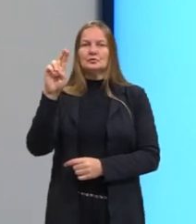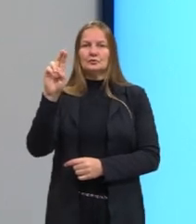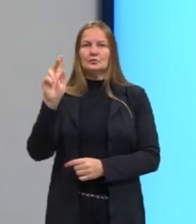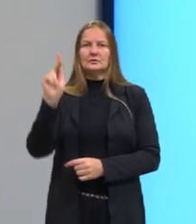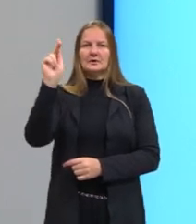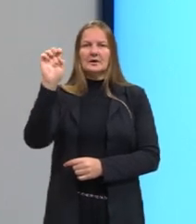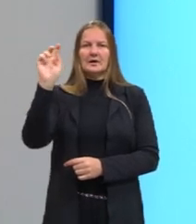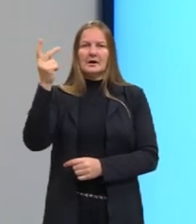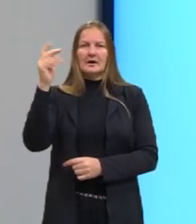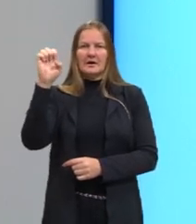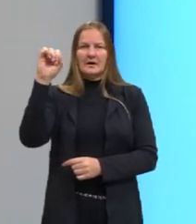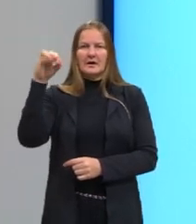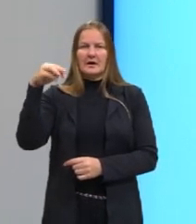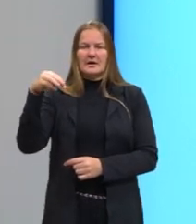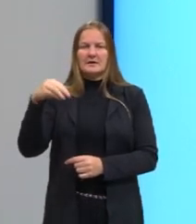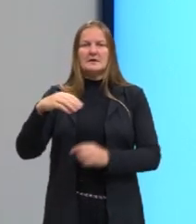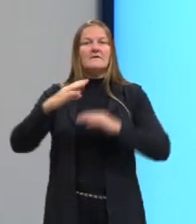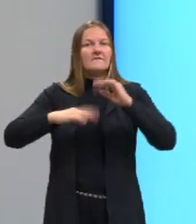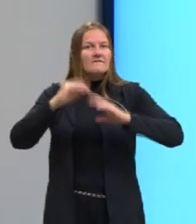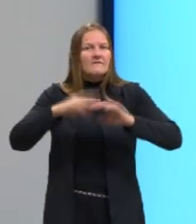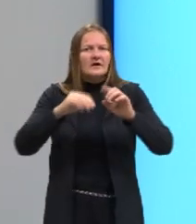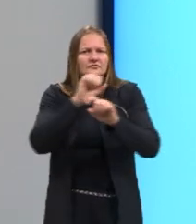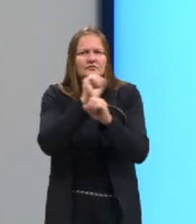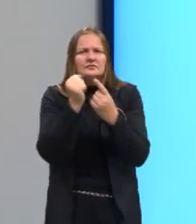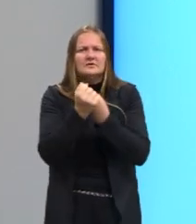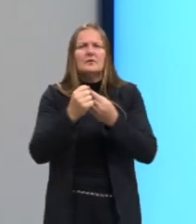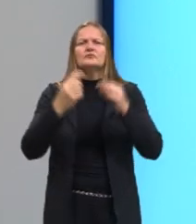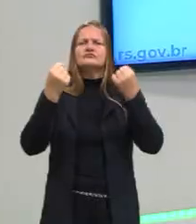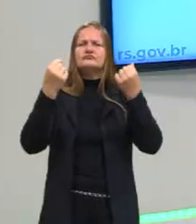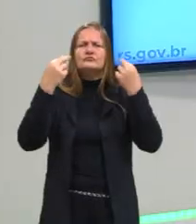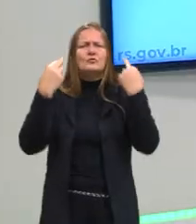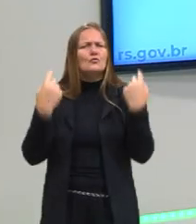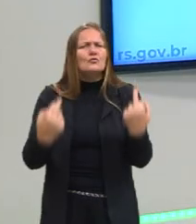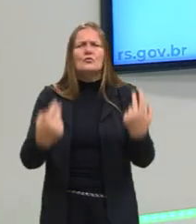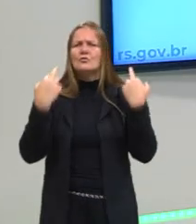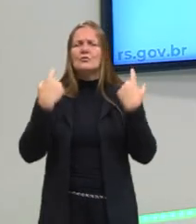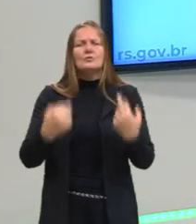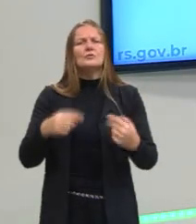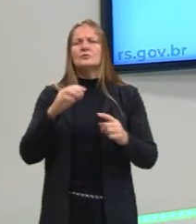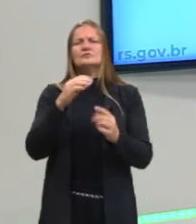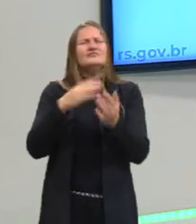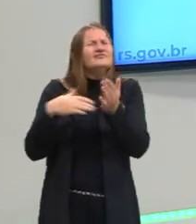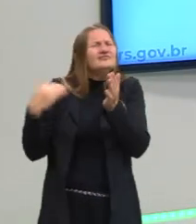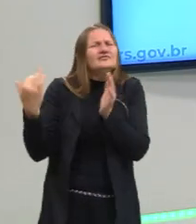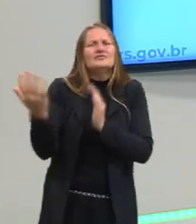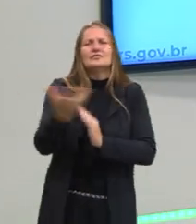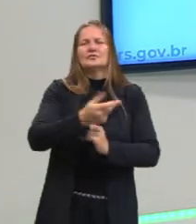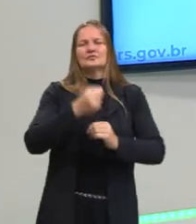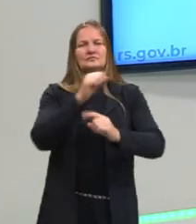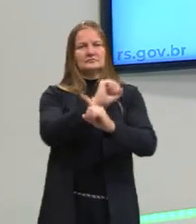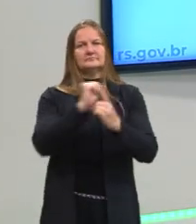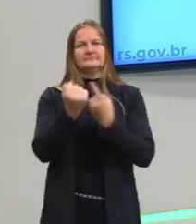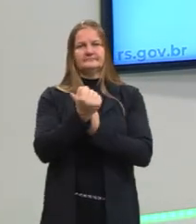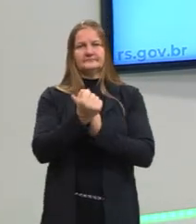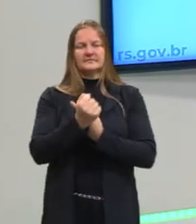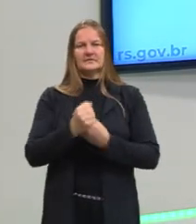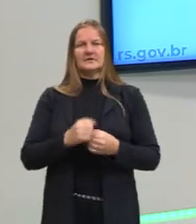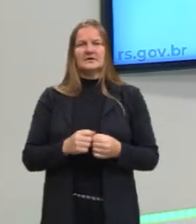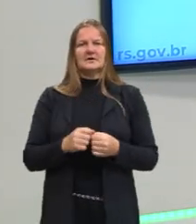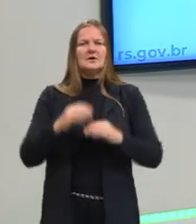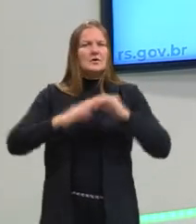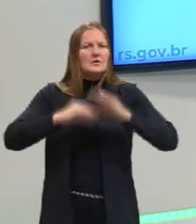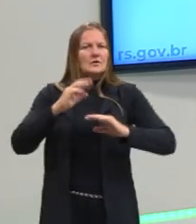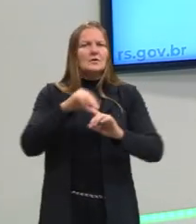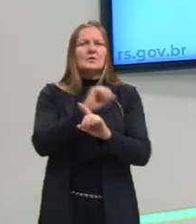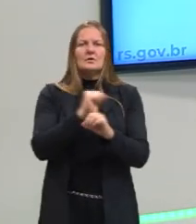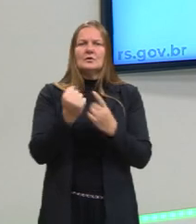faz uma análise dos fatos sociais que são comuns em todas as sociedades e e esses